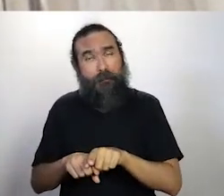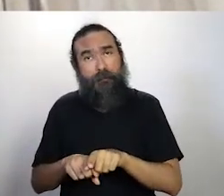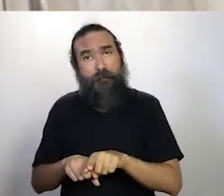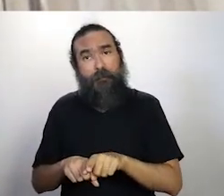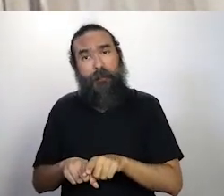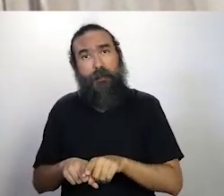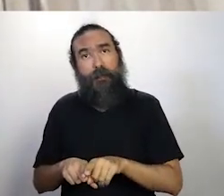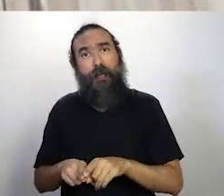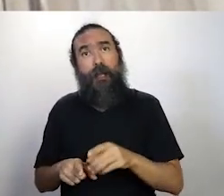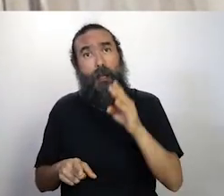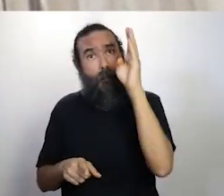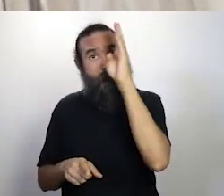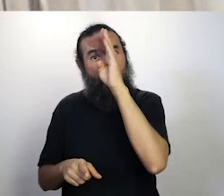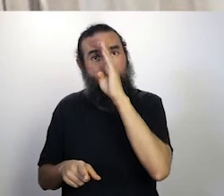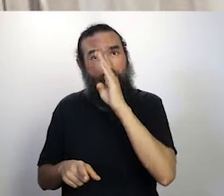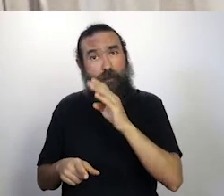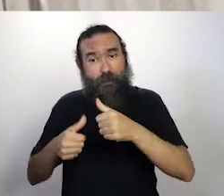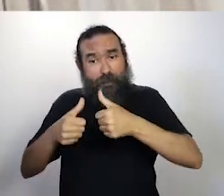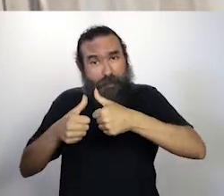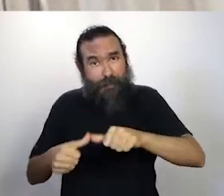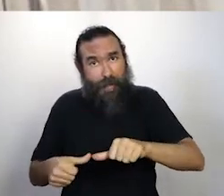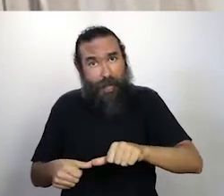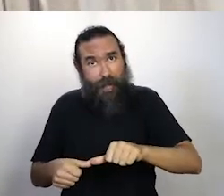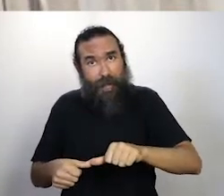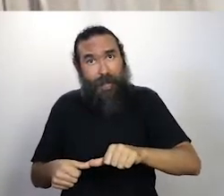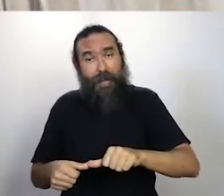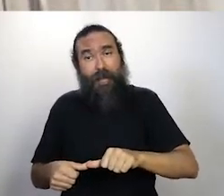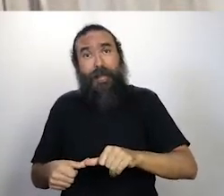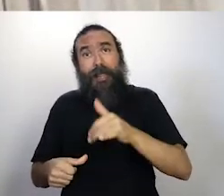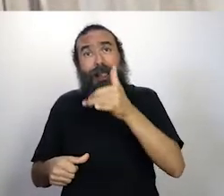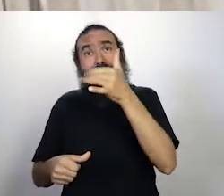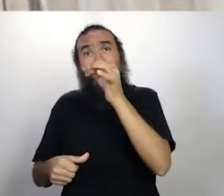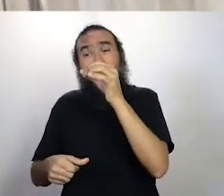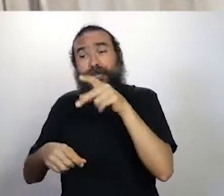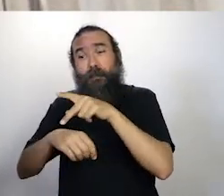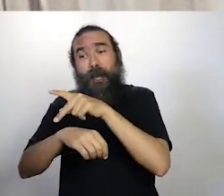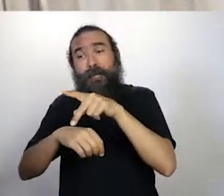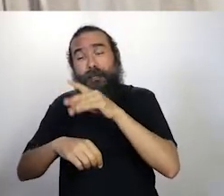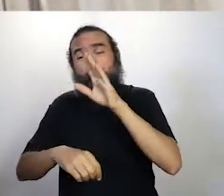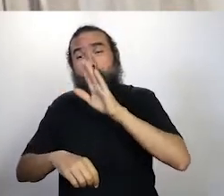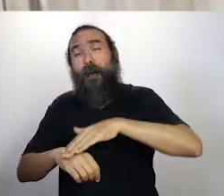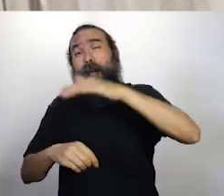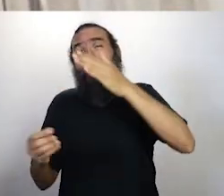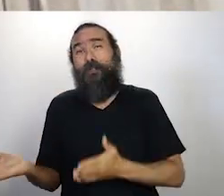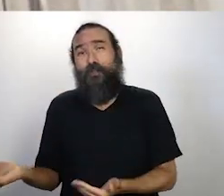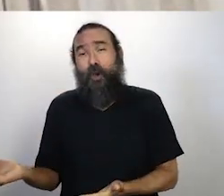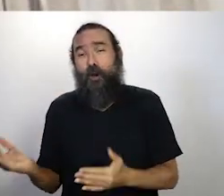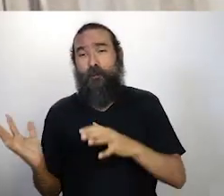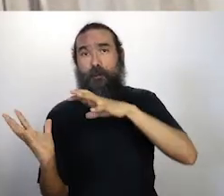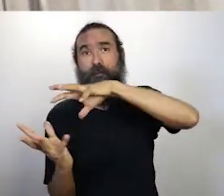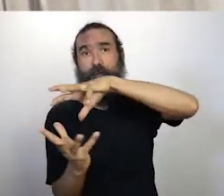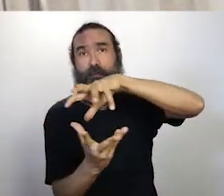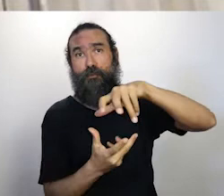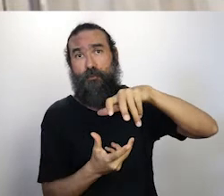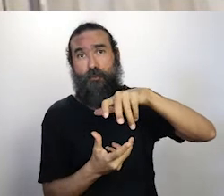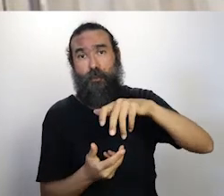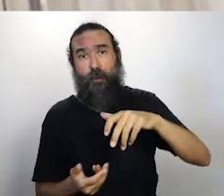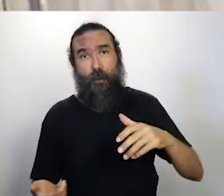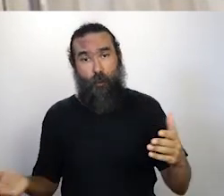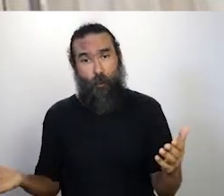dos 10 países mais jovens a partir dessa perspectiva no mundo. A gente tem hoje 1/4 da